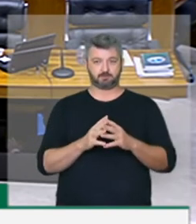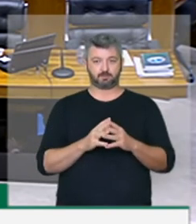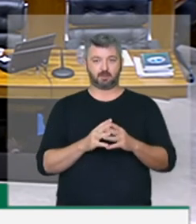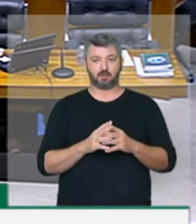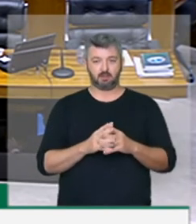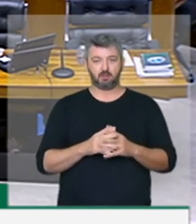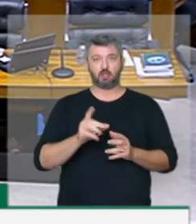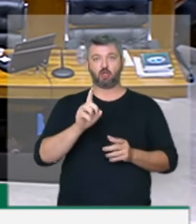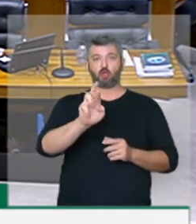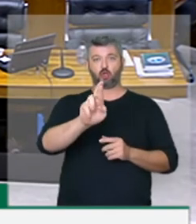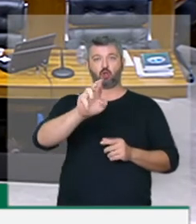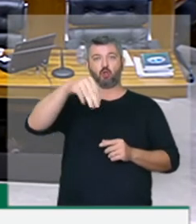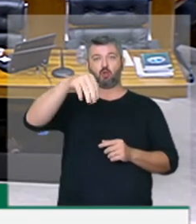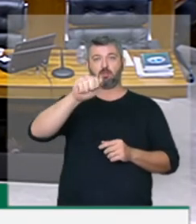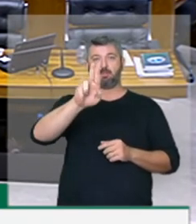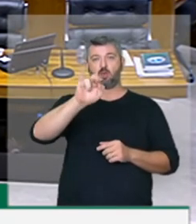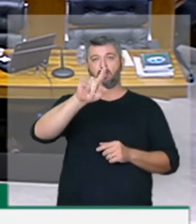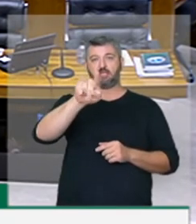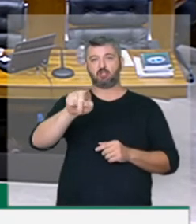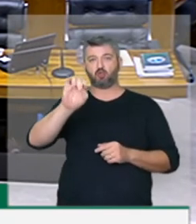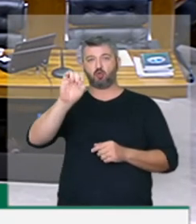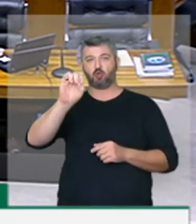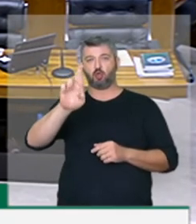Doutor Maurício Rodrigues.